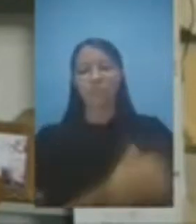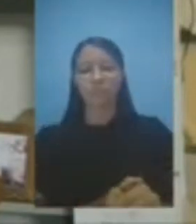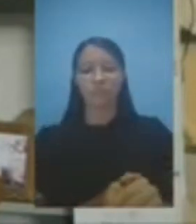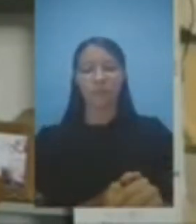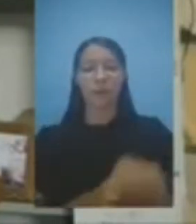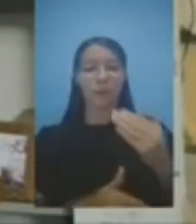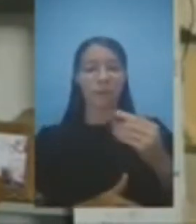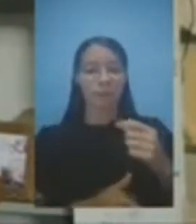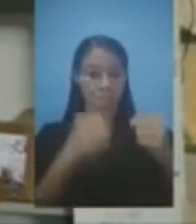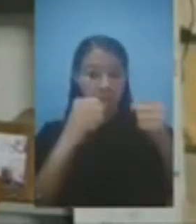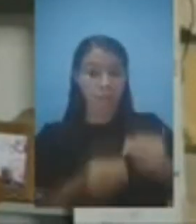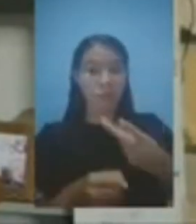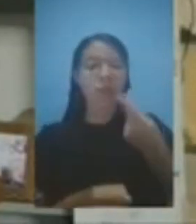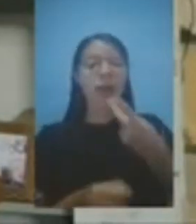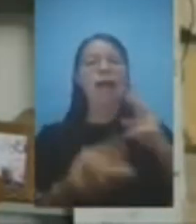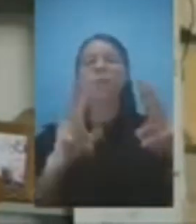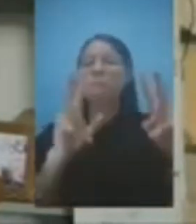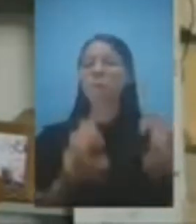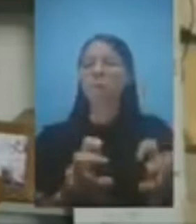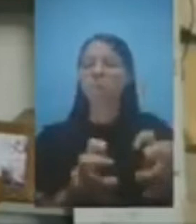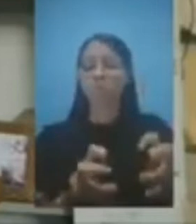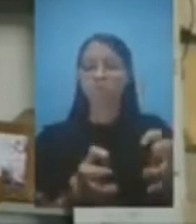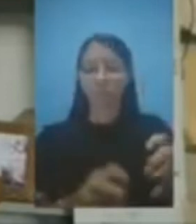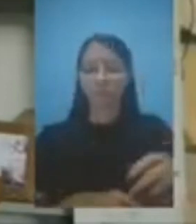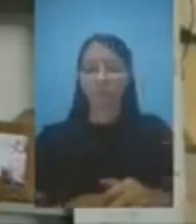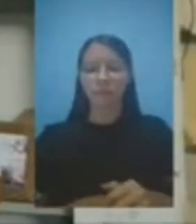E aí, Juju, fala alguma coisa sobre você?